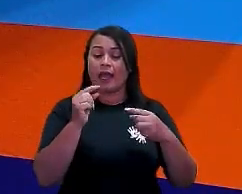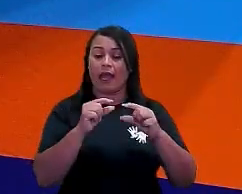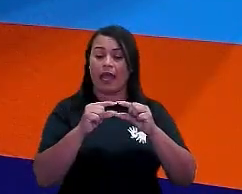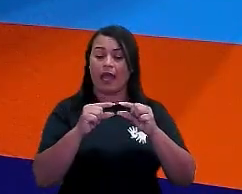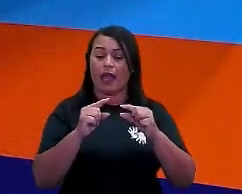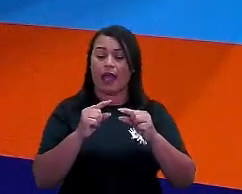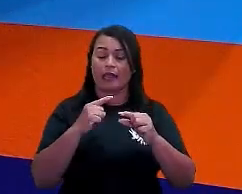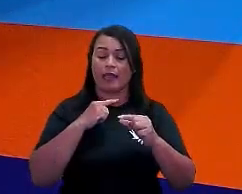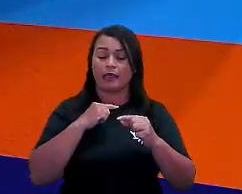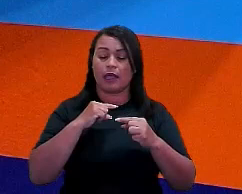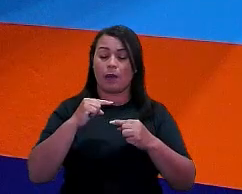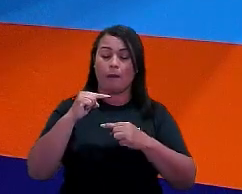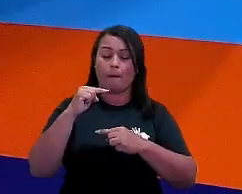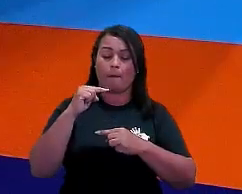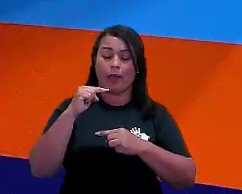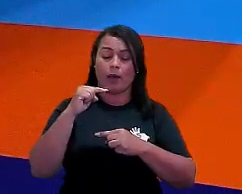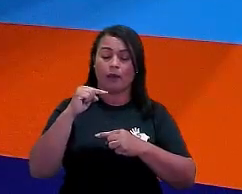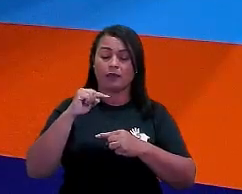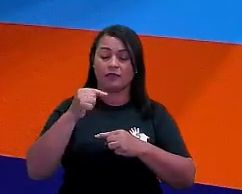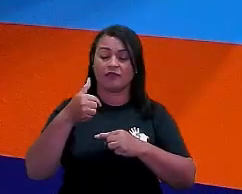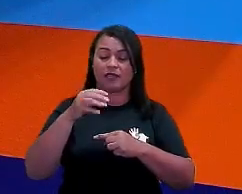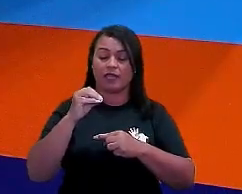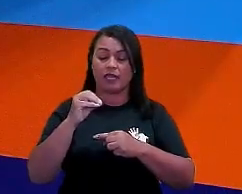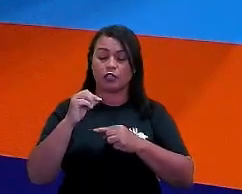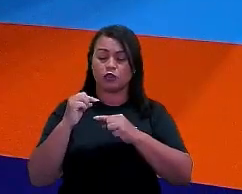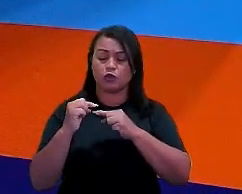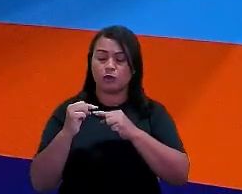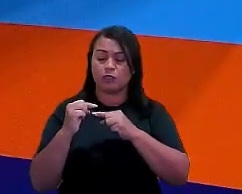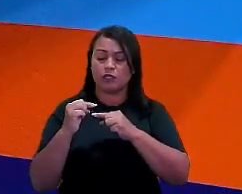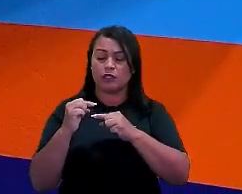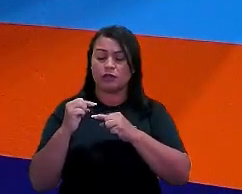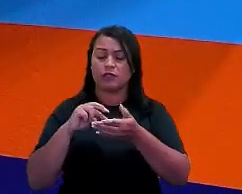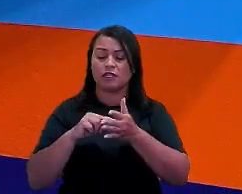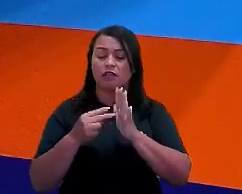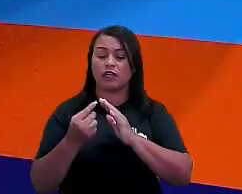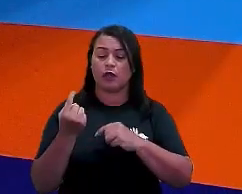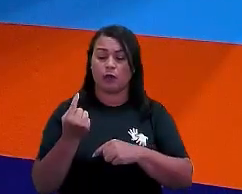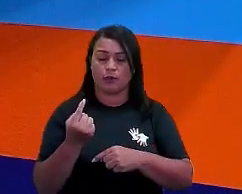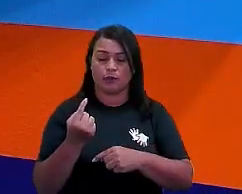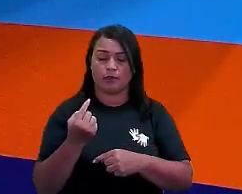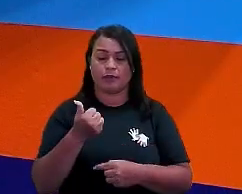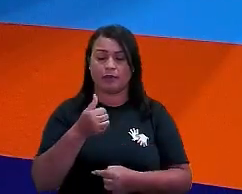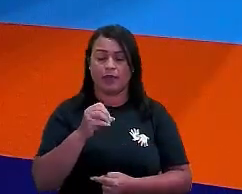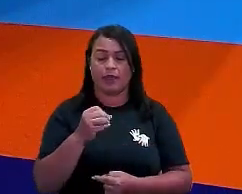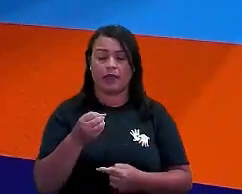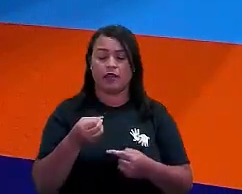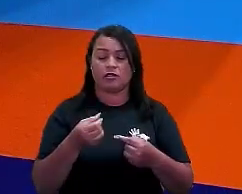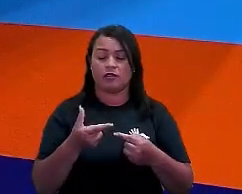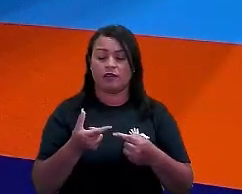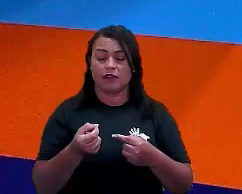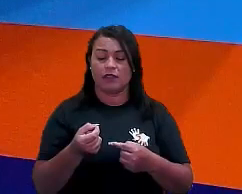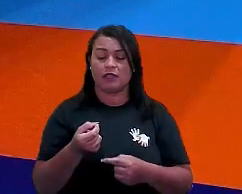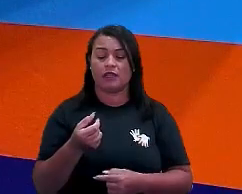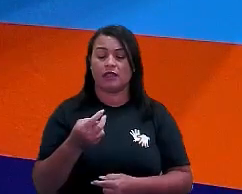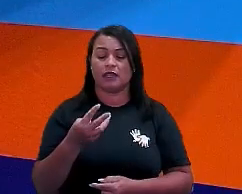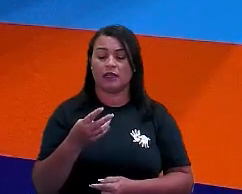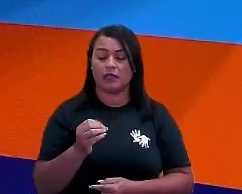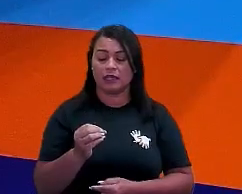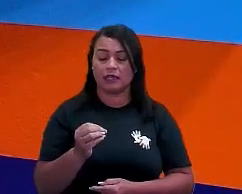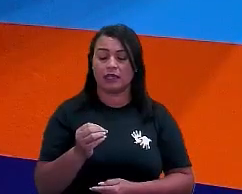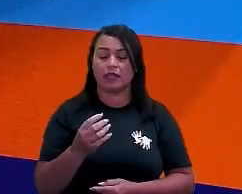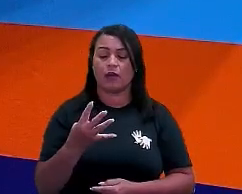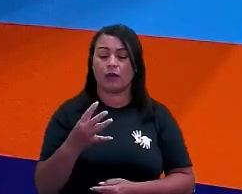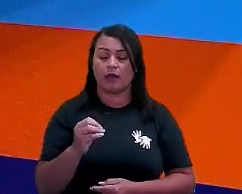10, tá? Então, eu tenho 10, 20, 30, 40. 40,